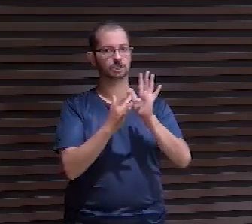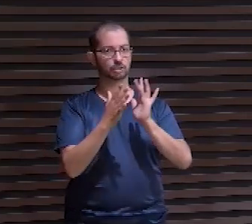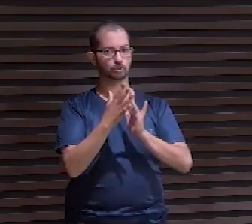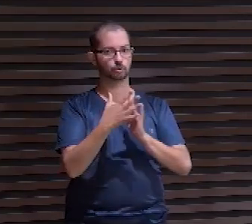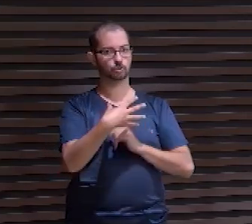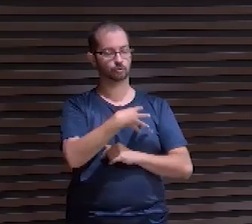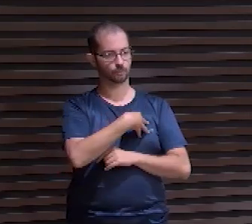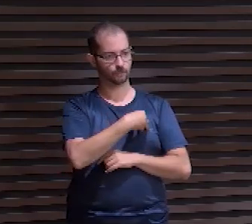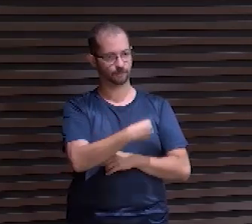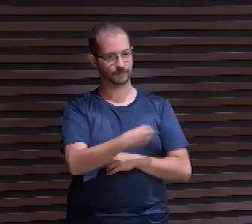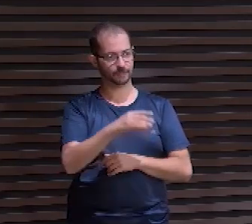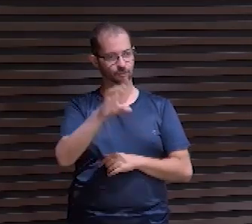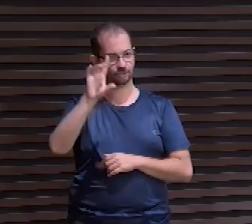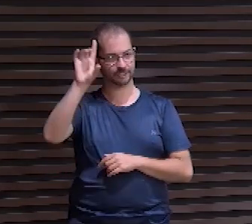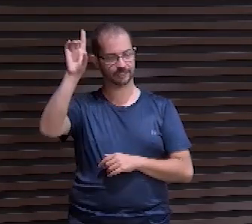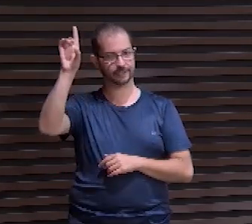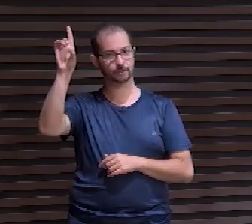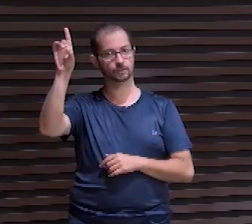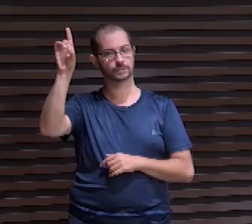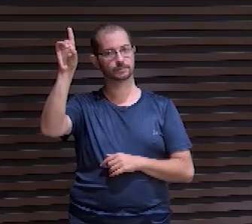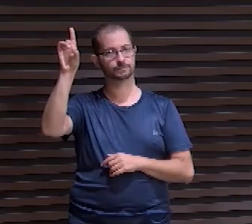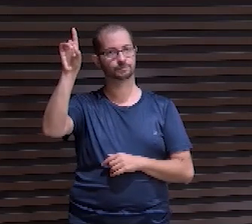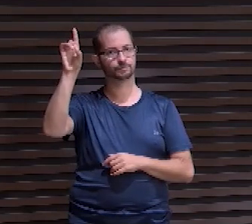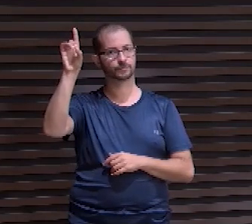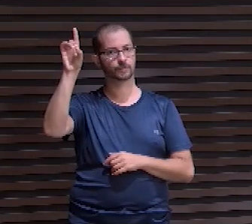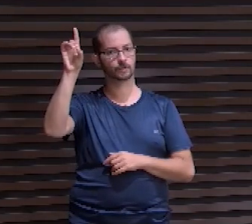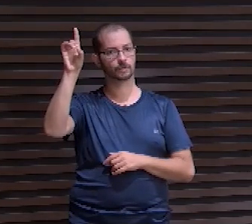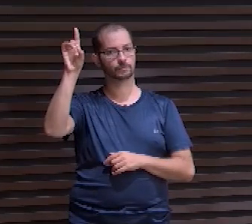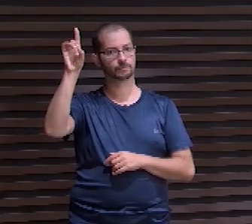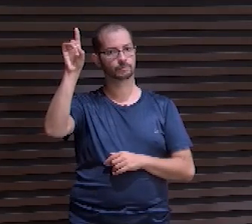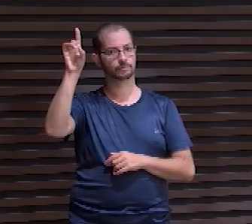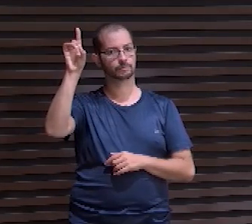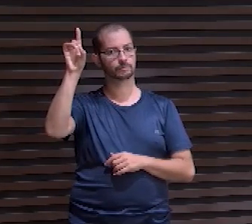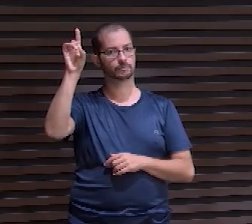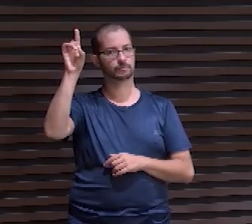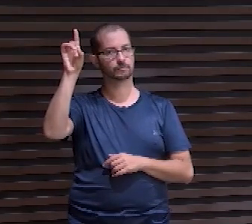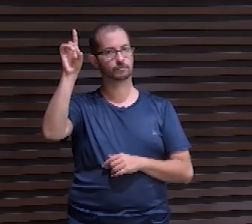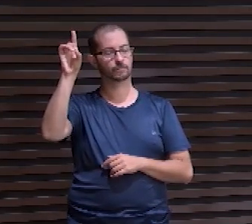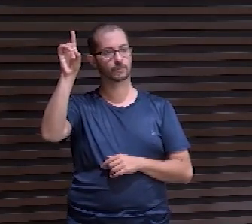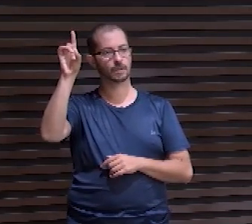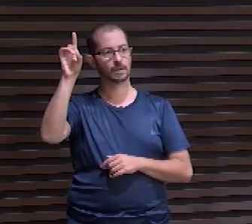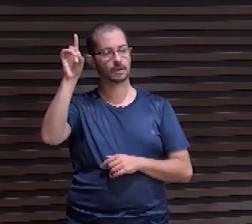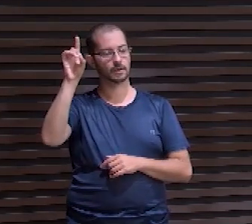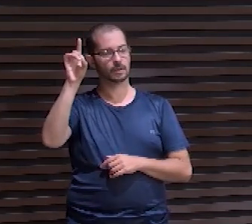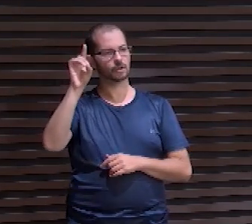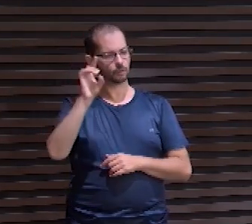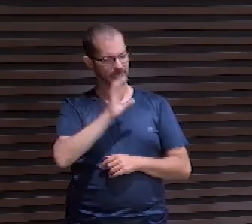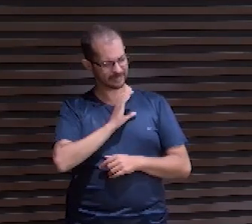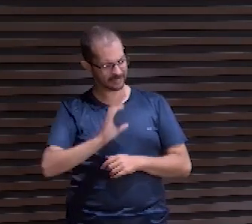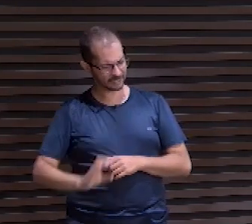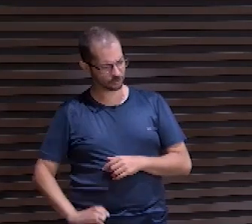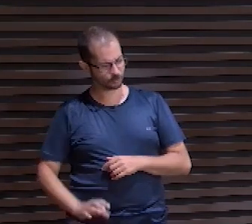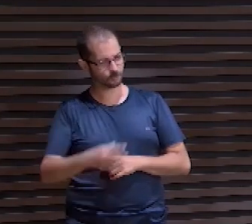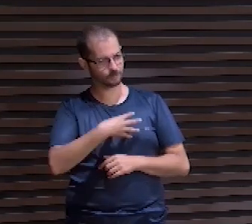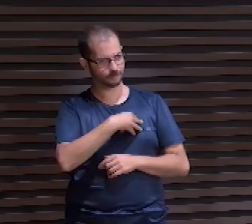Jesus, o Filho de Deus. Mas não é Cristo o Filho de Deus?